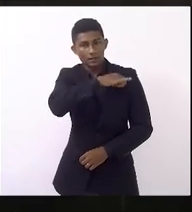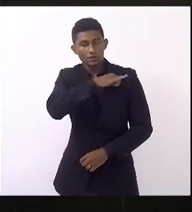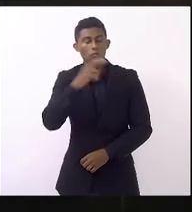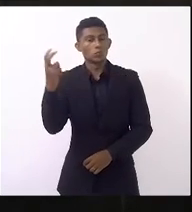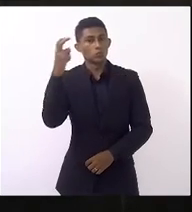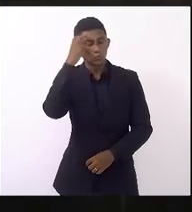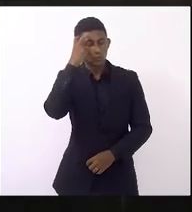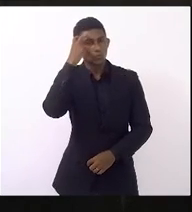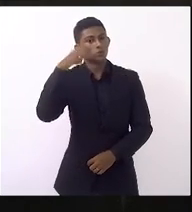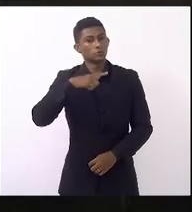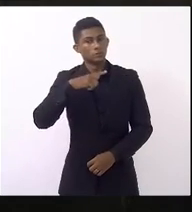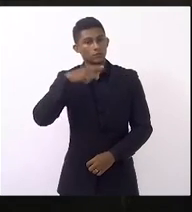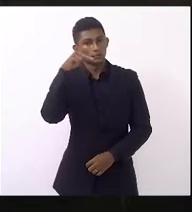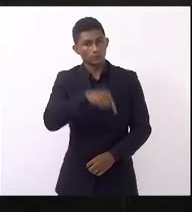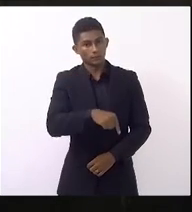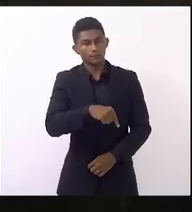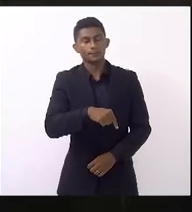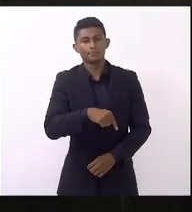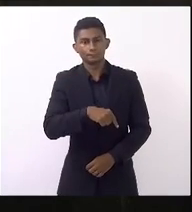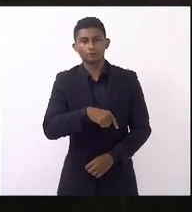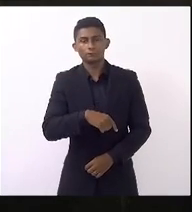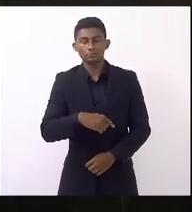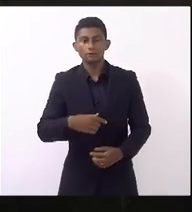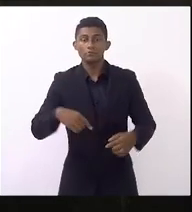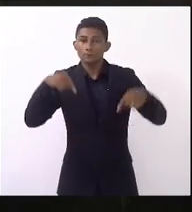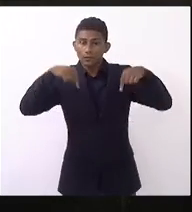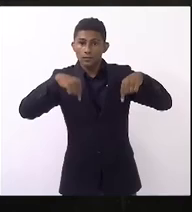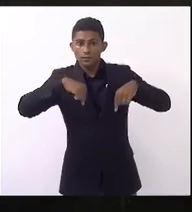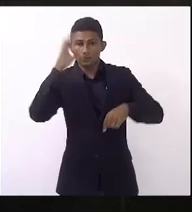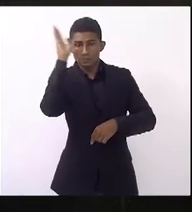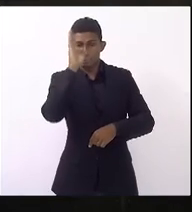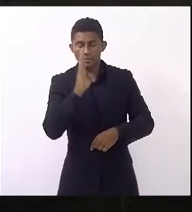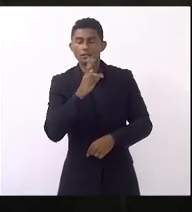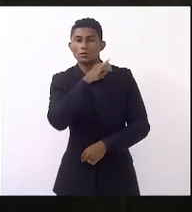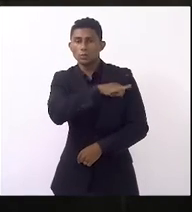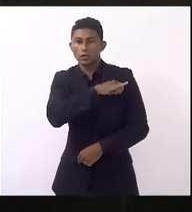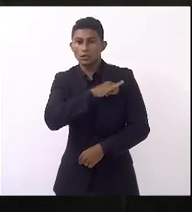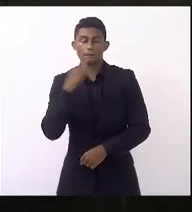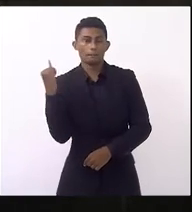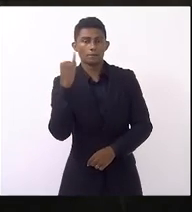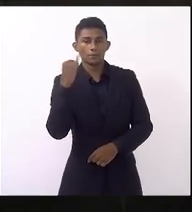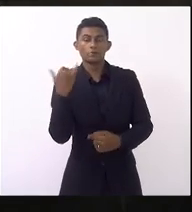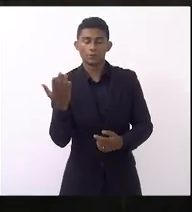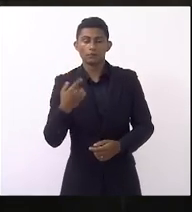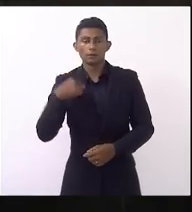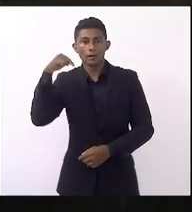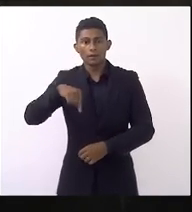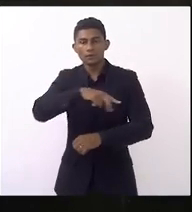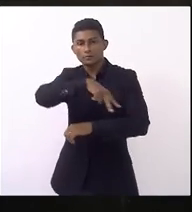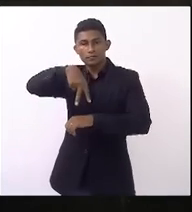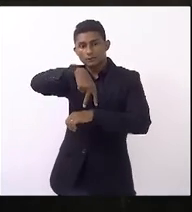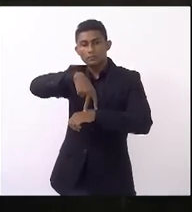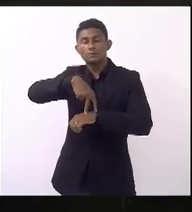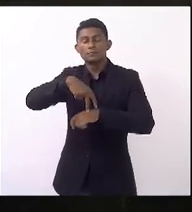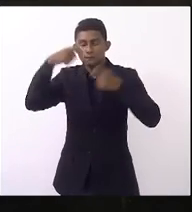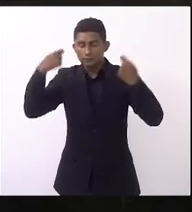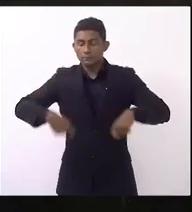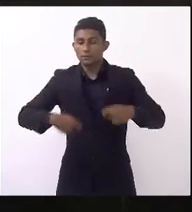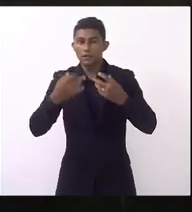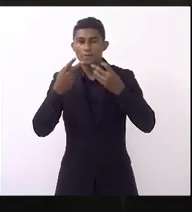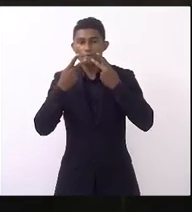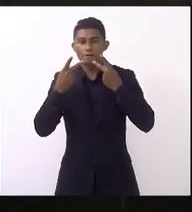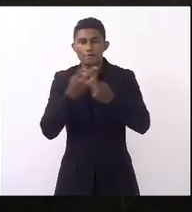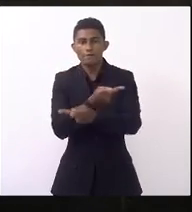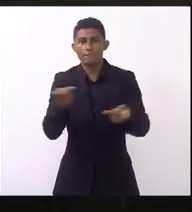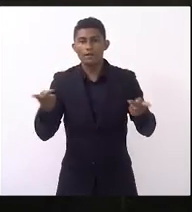no lugar de vanguarda na agenda cultural brasileira. É claro que eu tinha que vir aqui e me insurgir contra essa